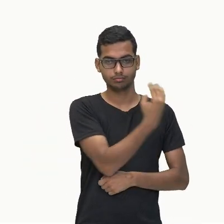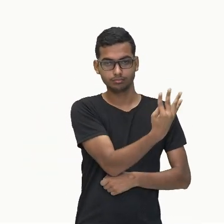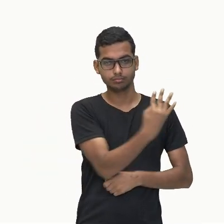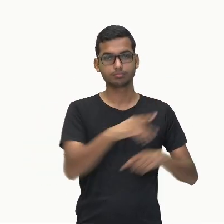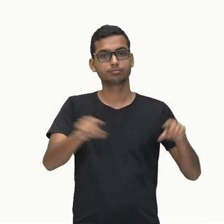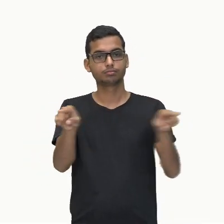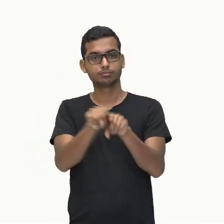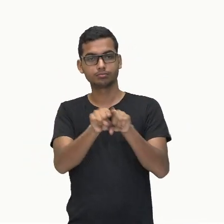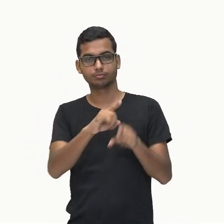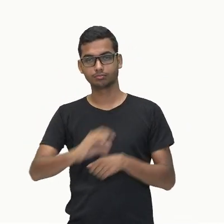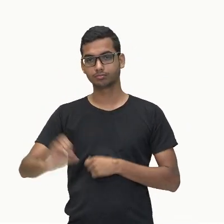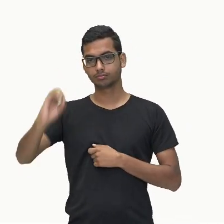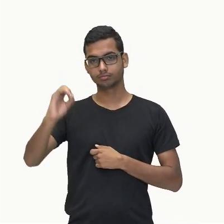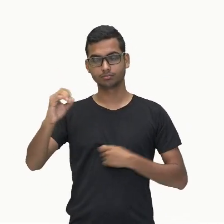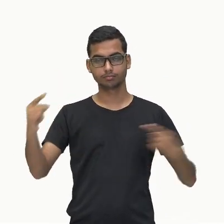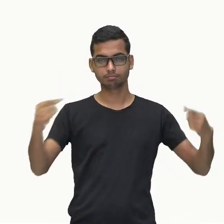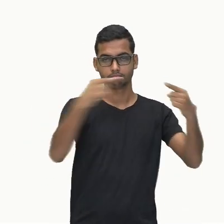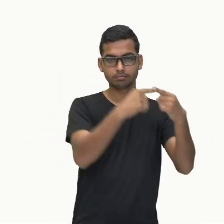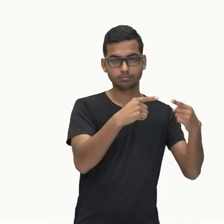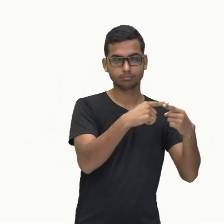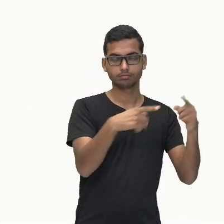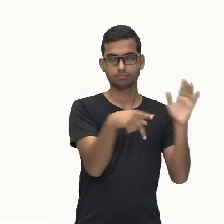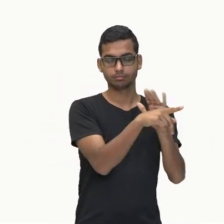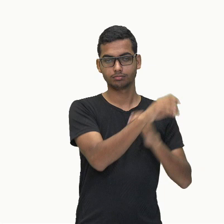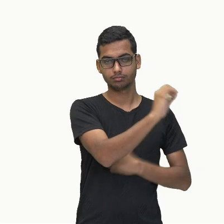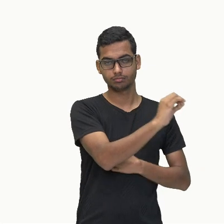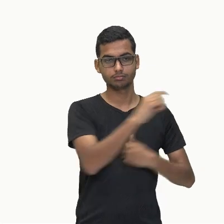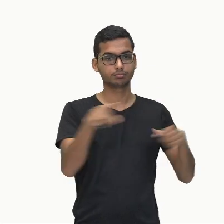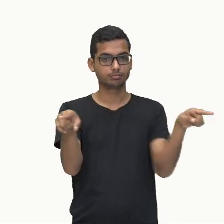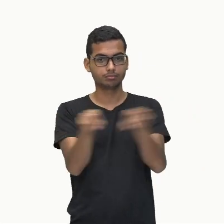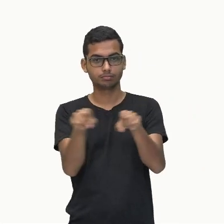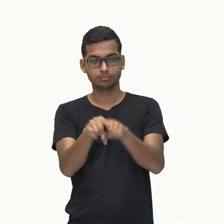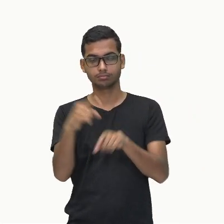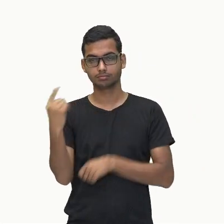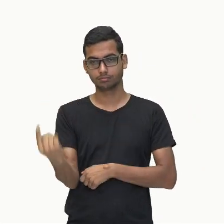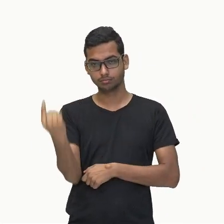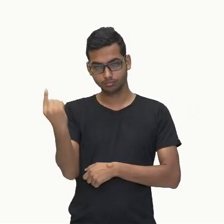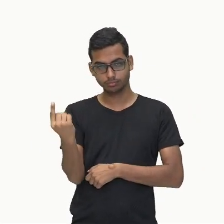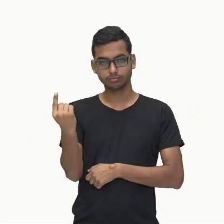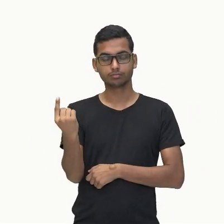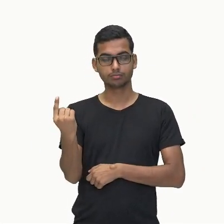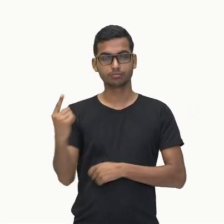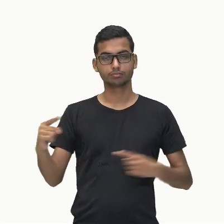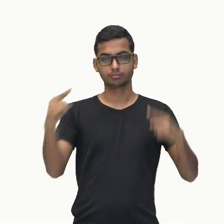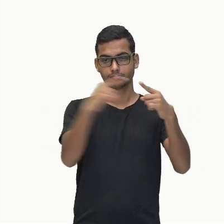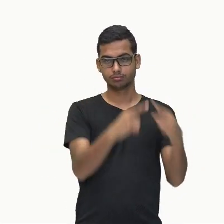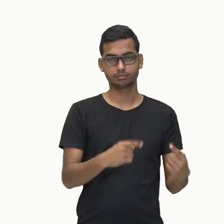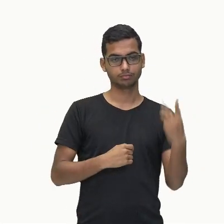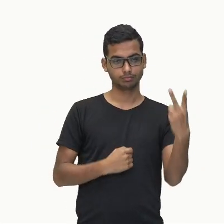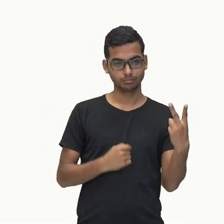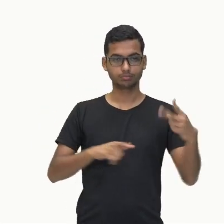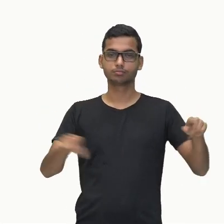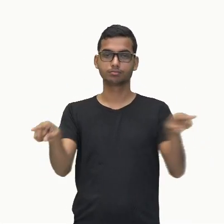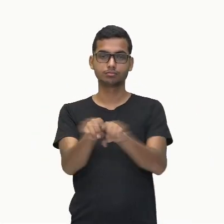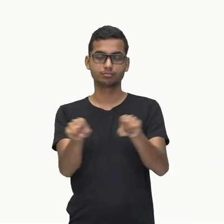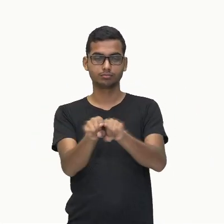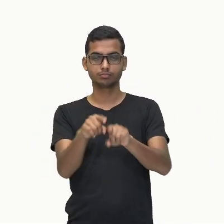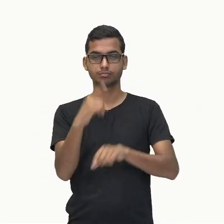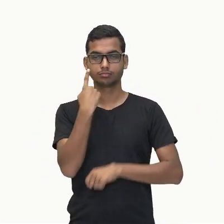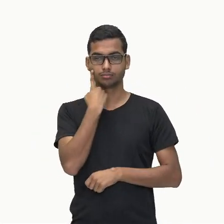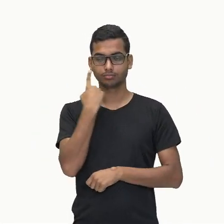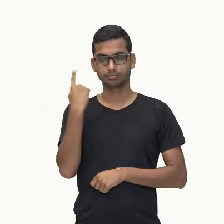o 0 com o 0, o 1 do conjunto A com o menos 2 do conjunto